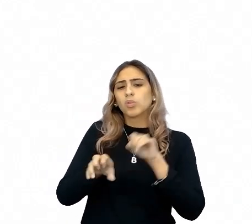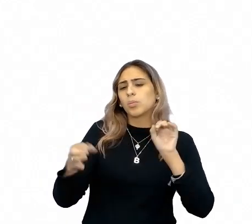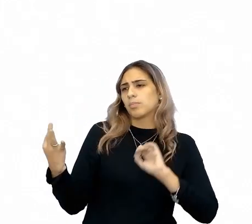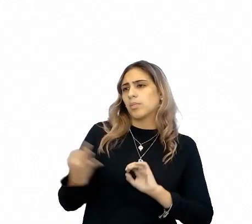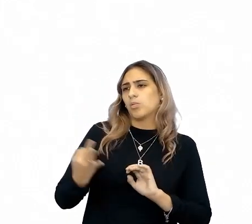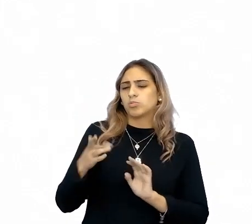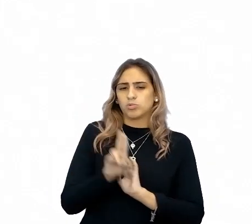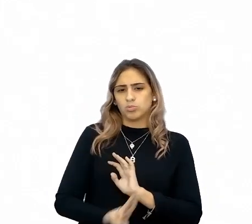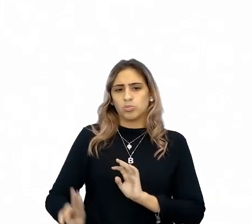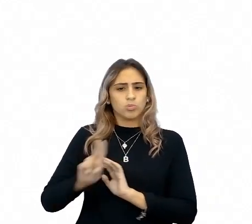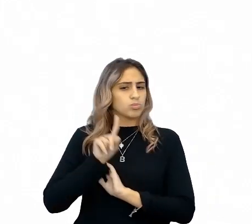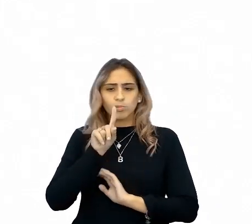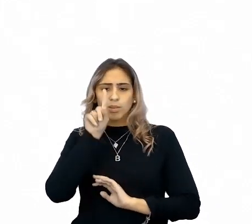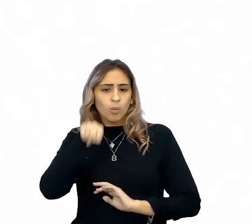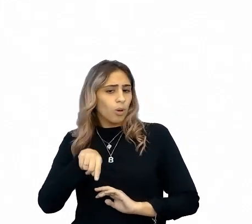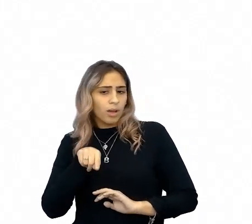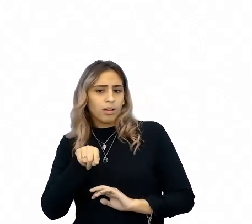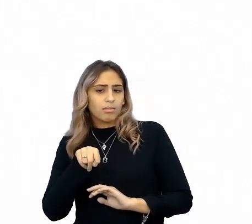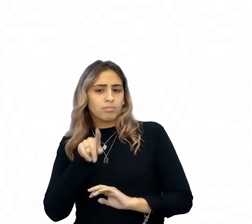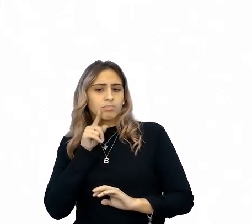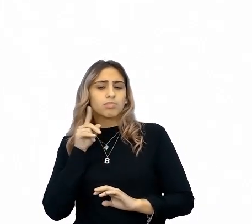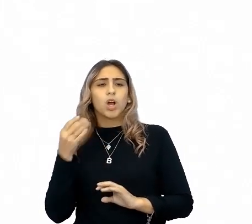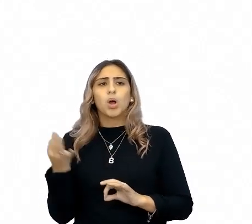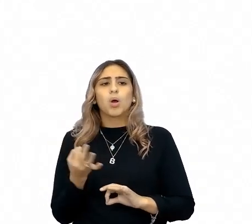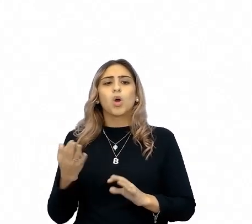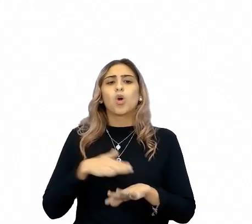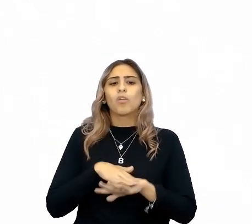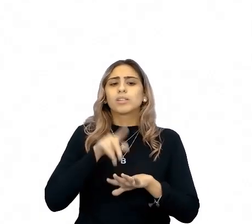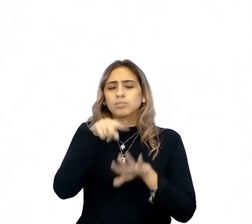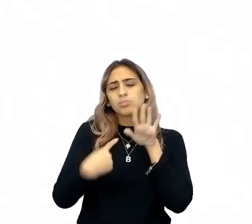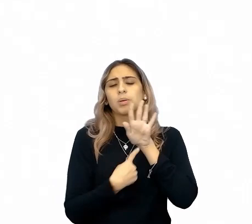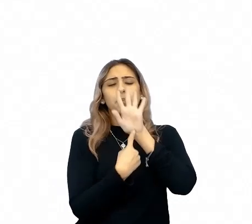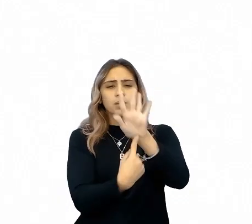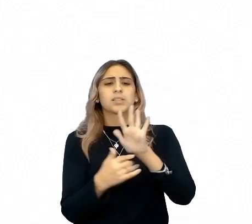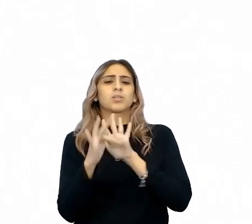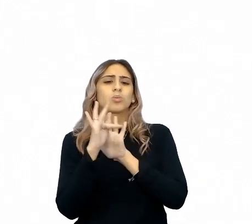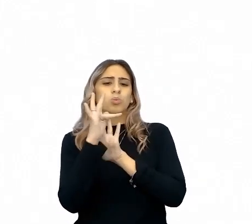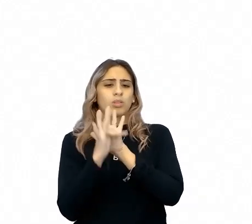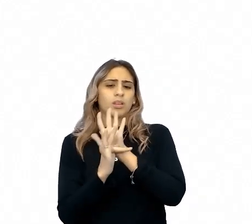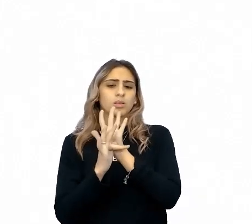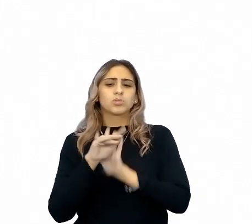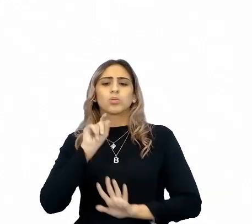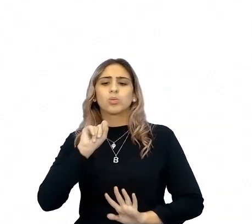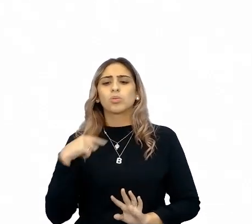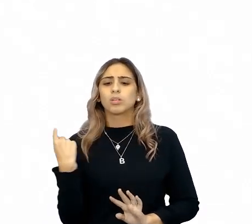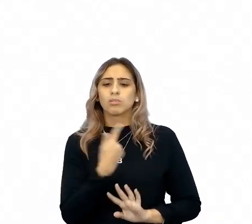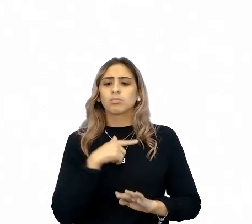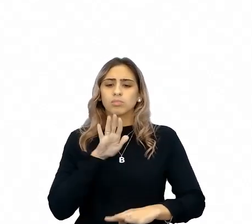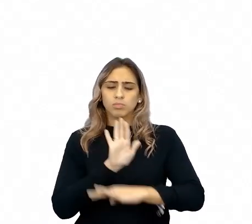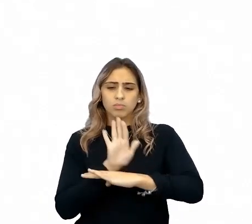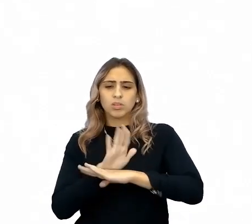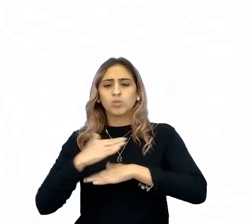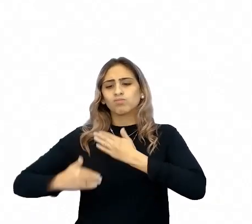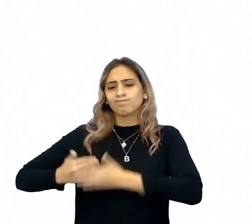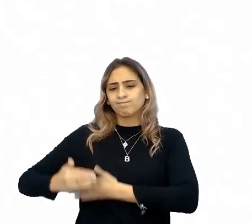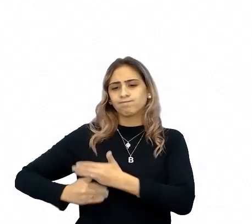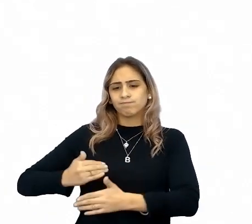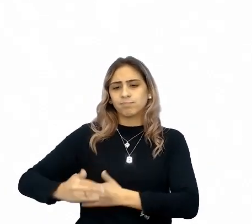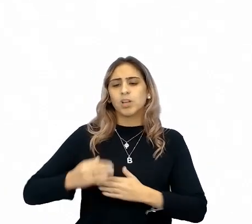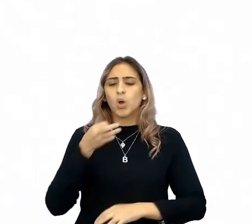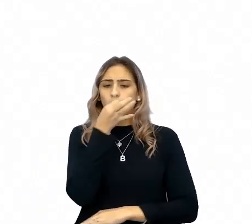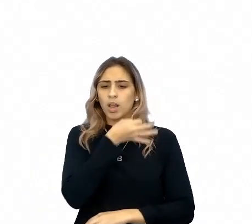de uso. Não é uma mera conversa, é uma apresentação de um texto, o que contribui para o desenvolvimento